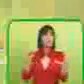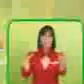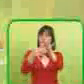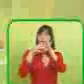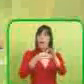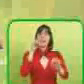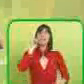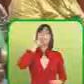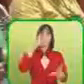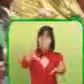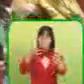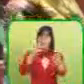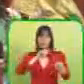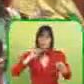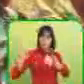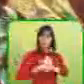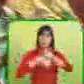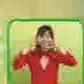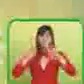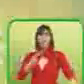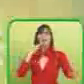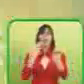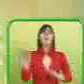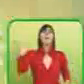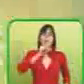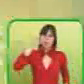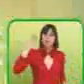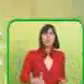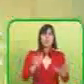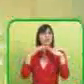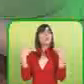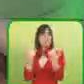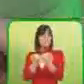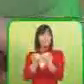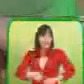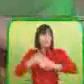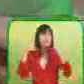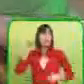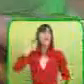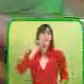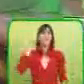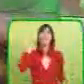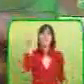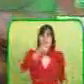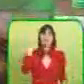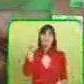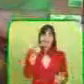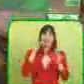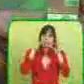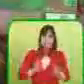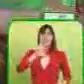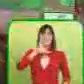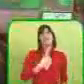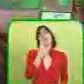aliança daqueles que pretendem uma transformação que gere mais justiça social e melhor qualidade de vida, é